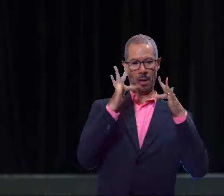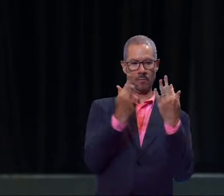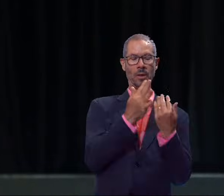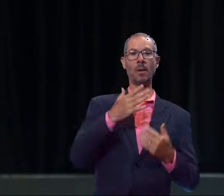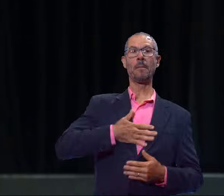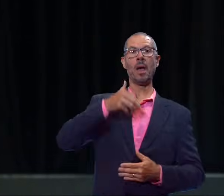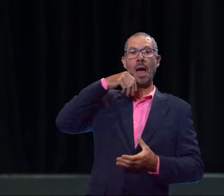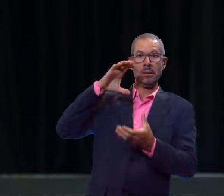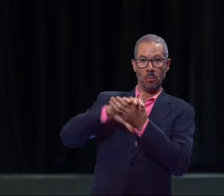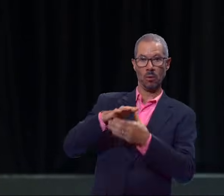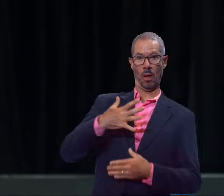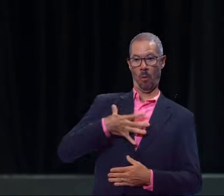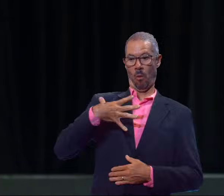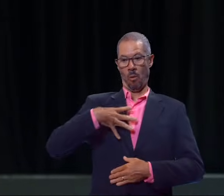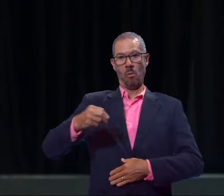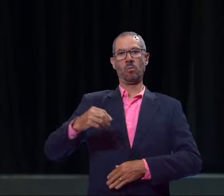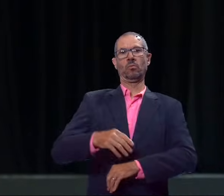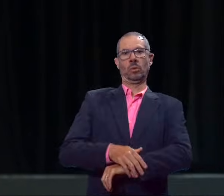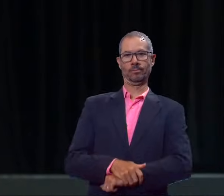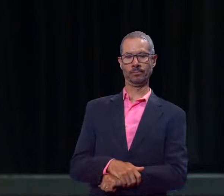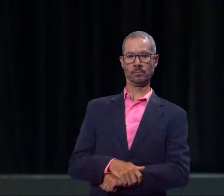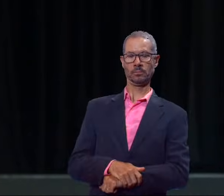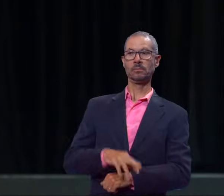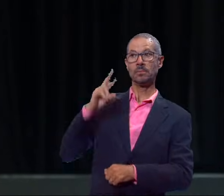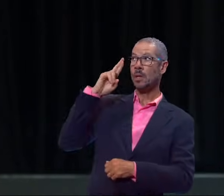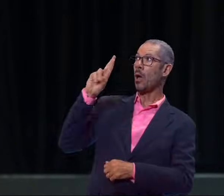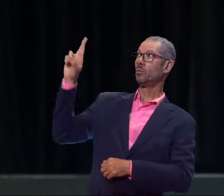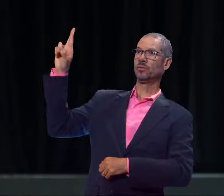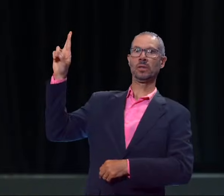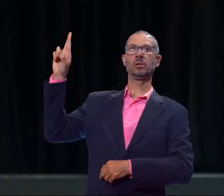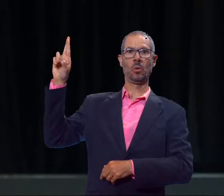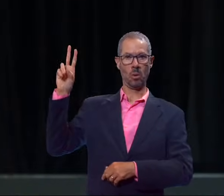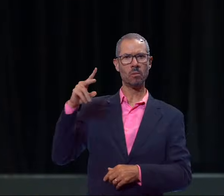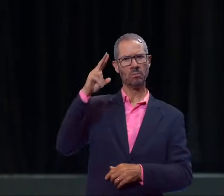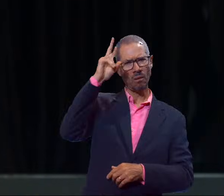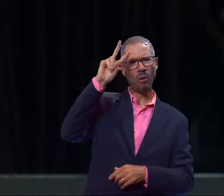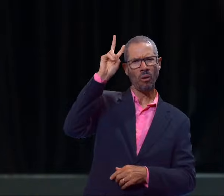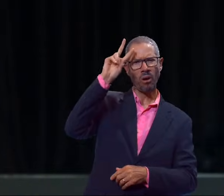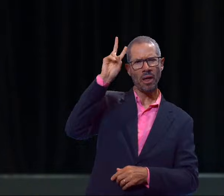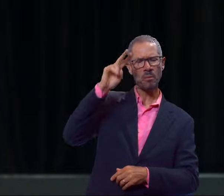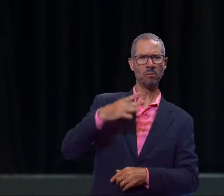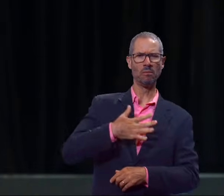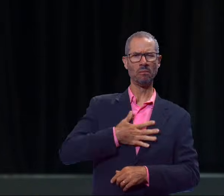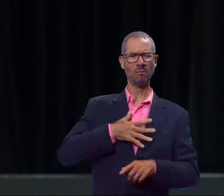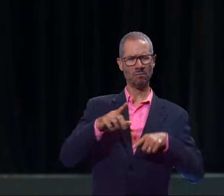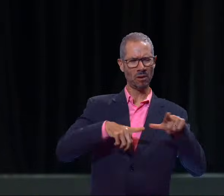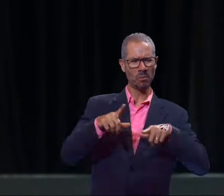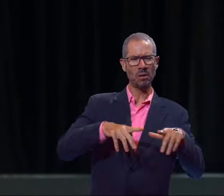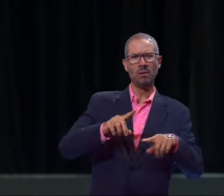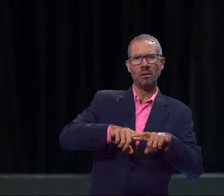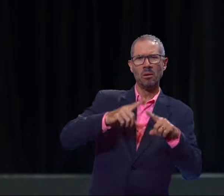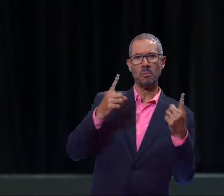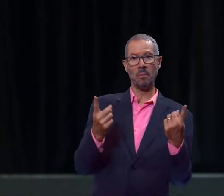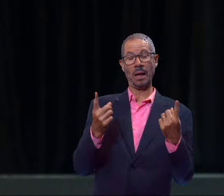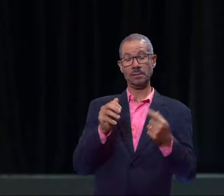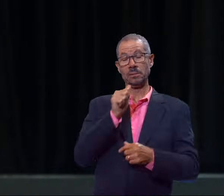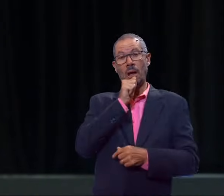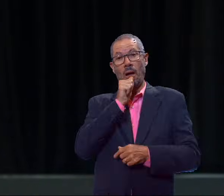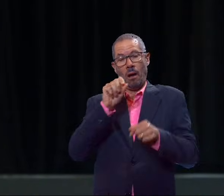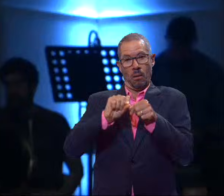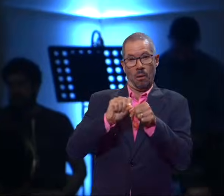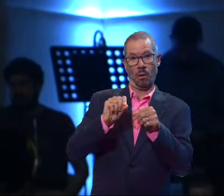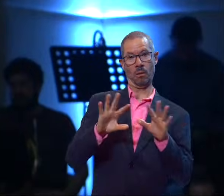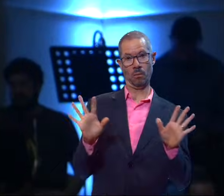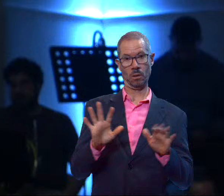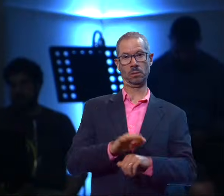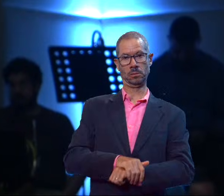esposa e dos meus filhos e do Senhor, mas não lembrei do trabalho, ainda que eu ame o que eu faço.